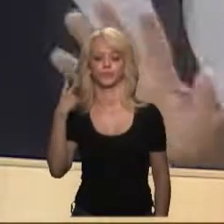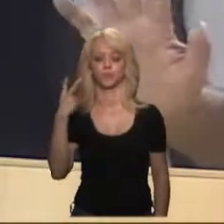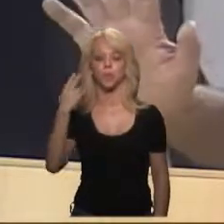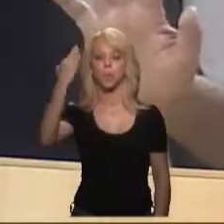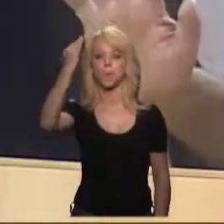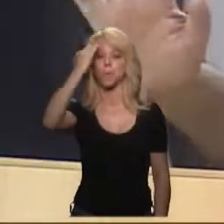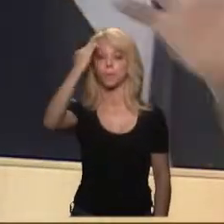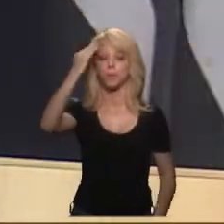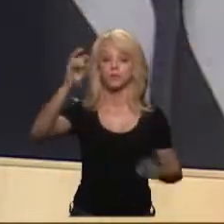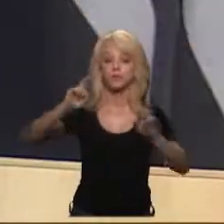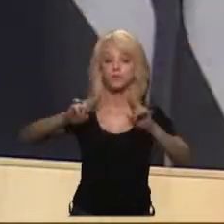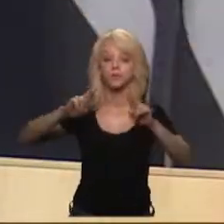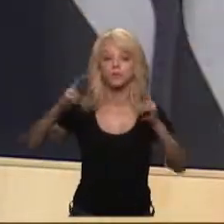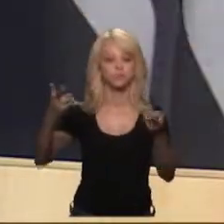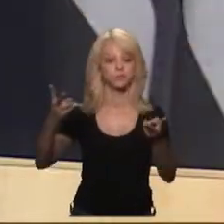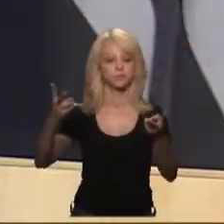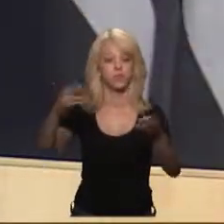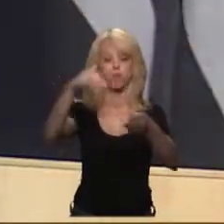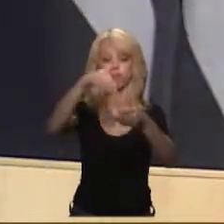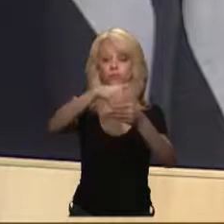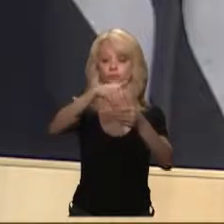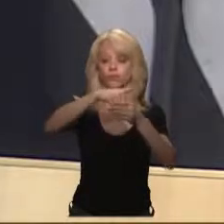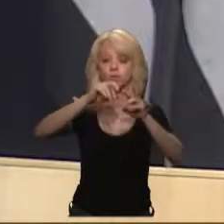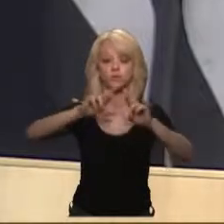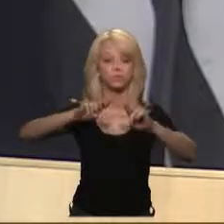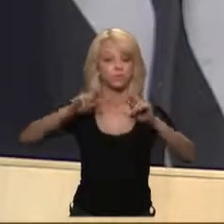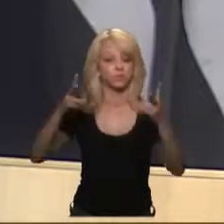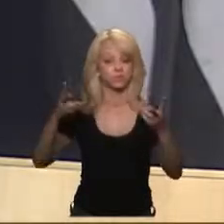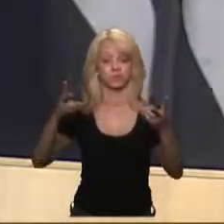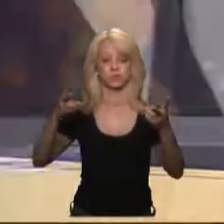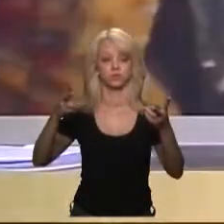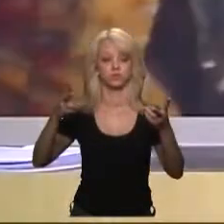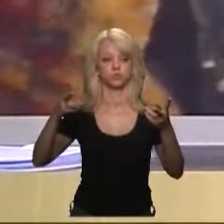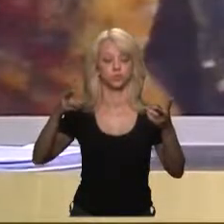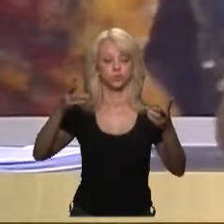aquilo que vota. Nós não podemos fugir disso. Muito obrigado, senhor presidente.